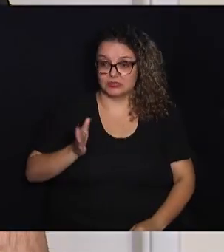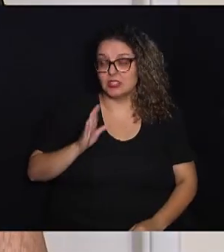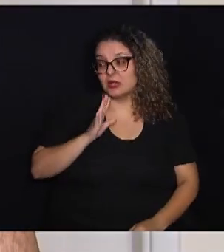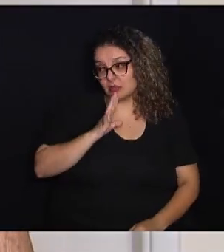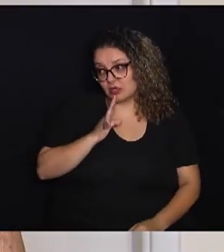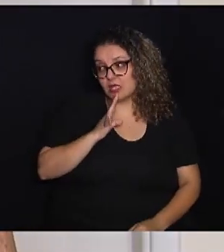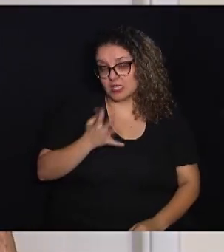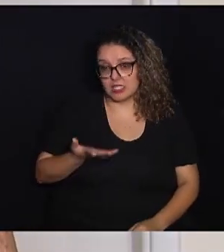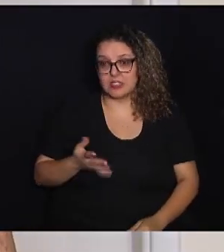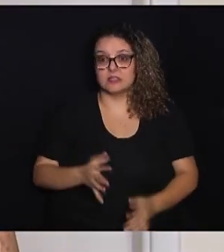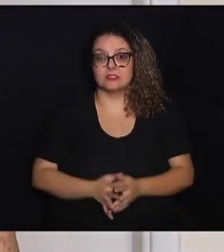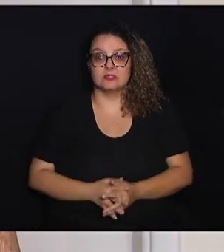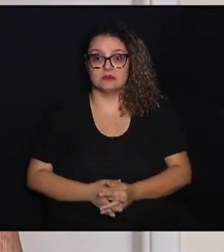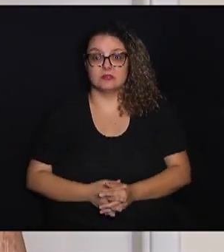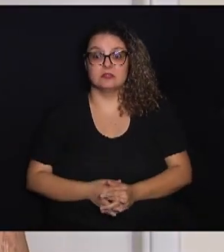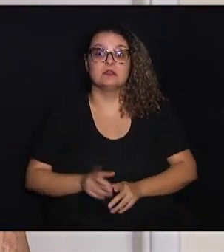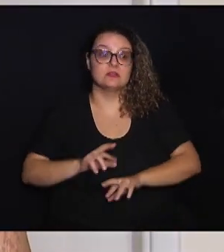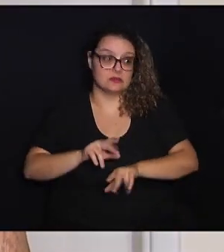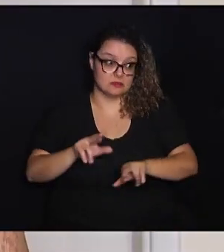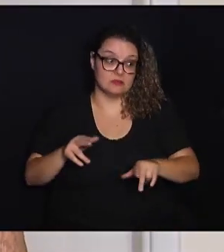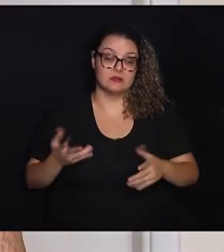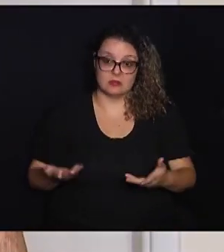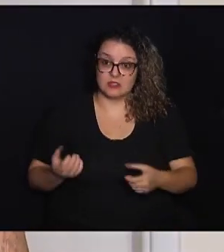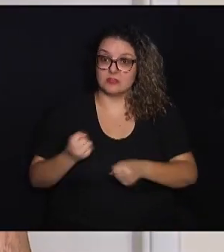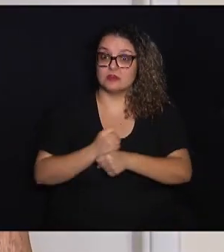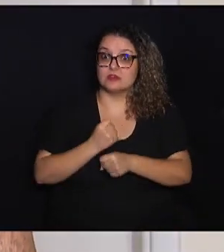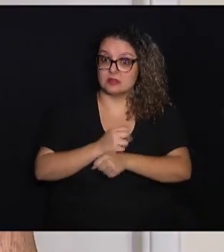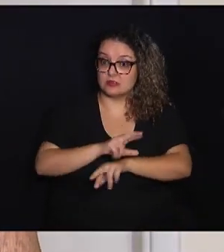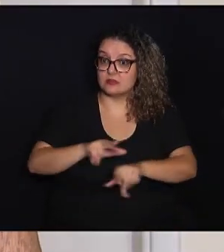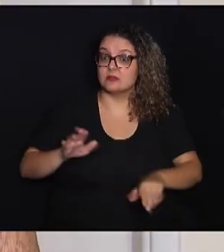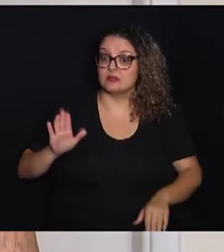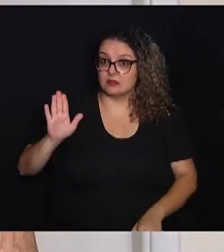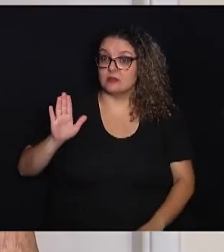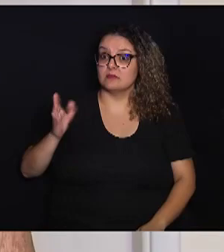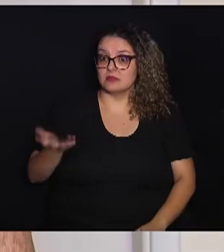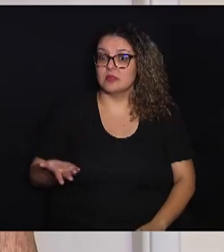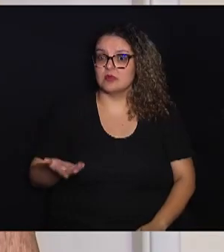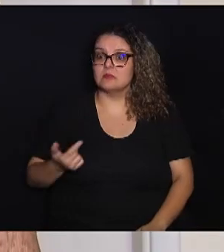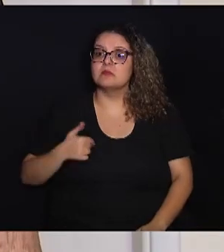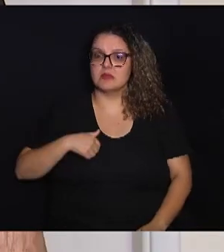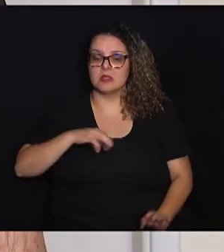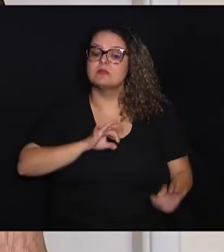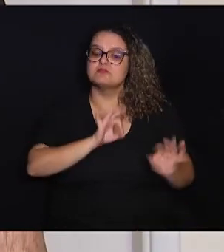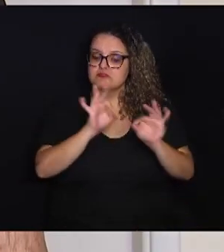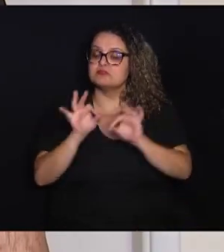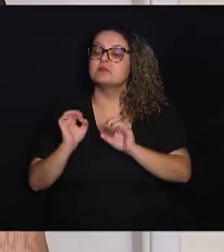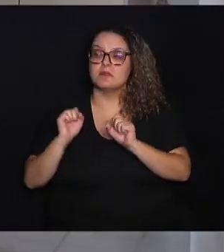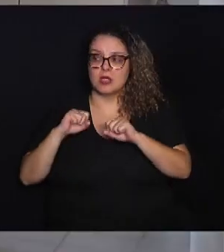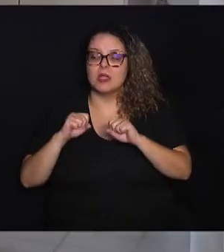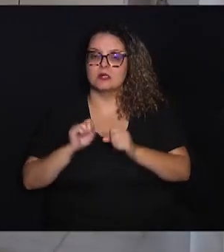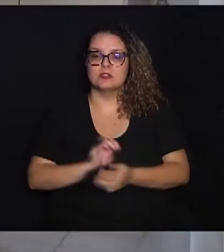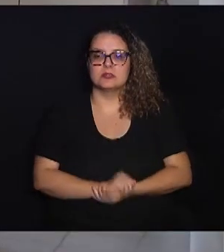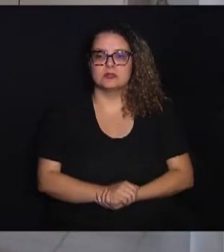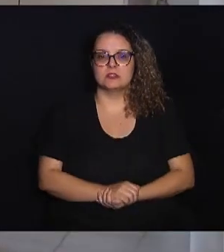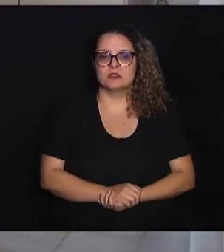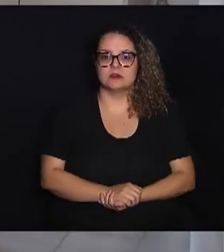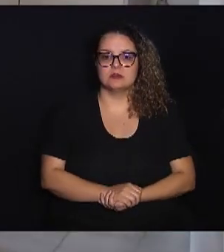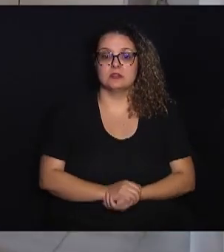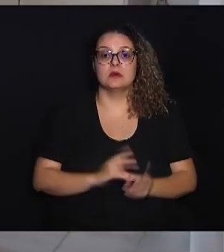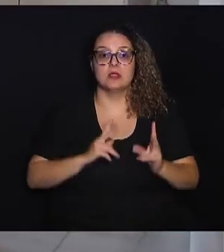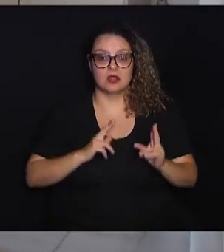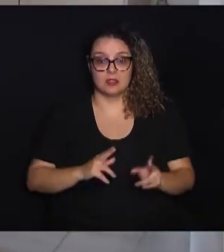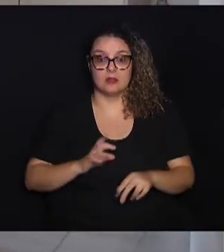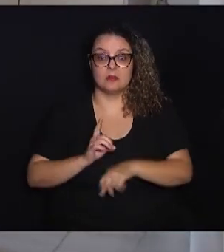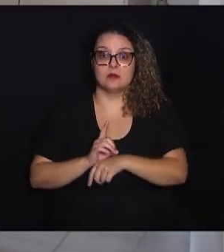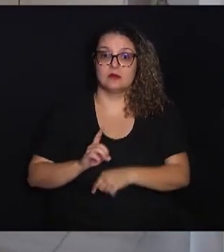né? Que são muitos, né? Esse ano tem muitos candidatos, mas eu tenho acompanhado, sim. E assim como a